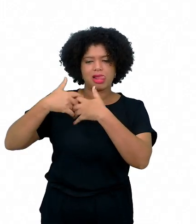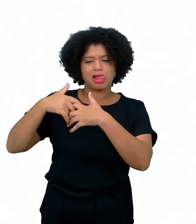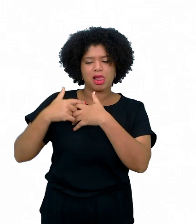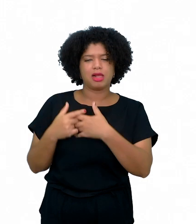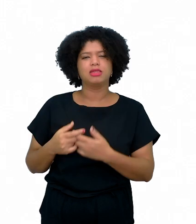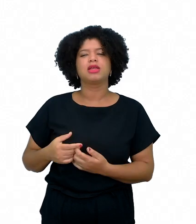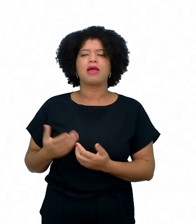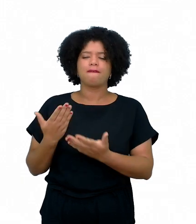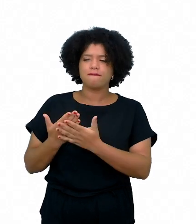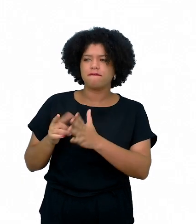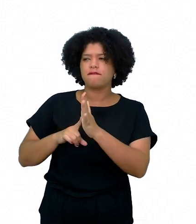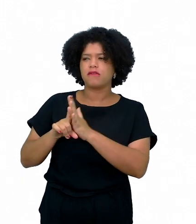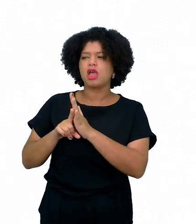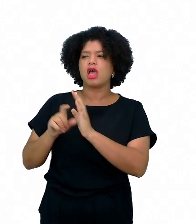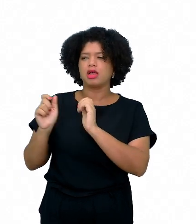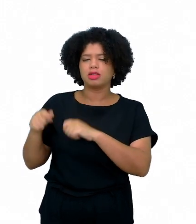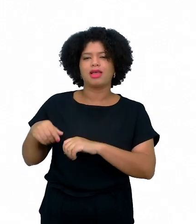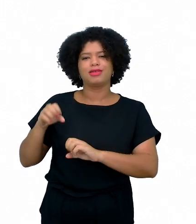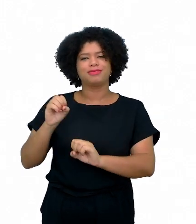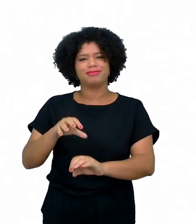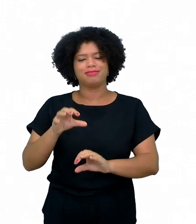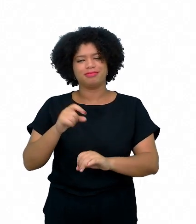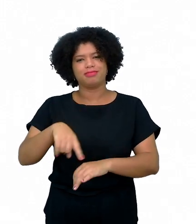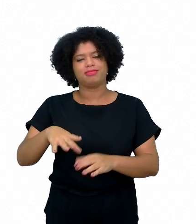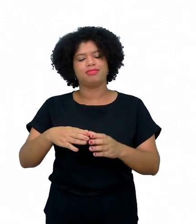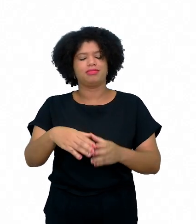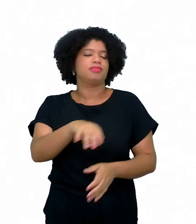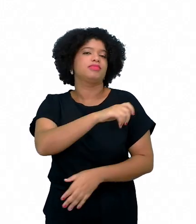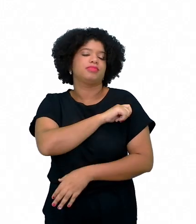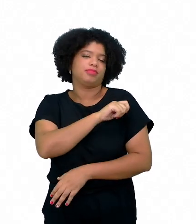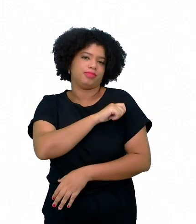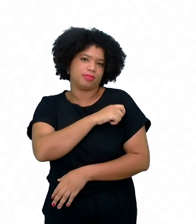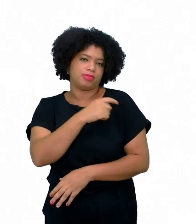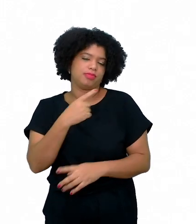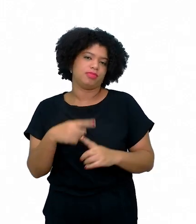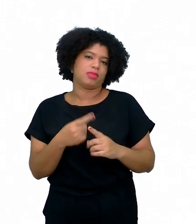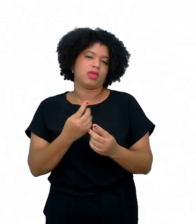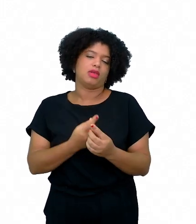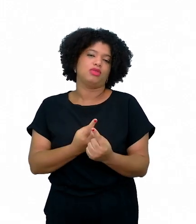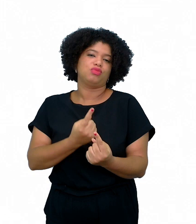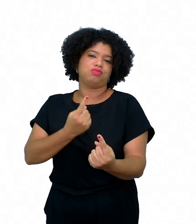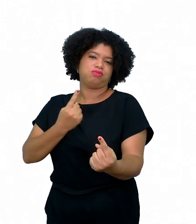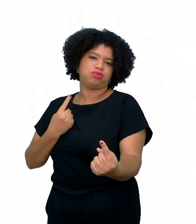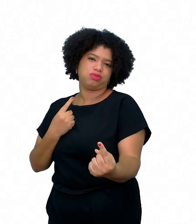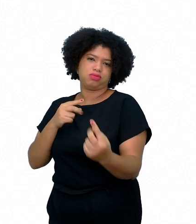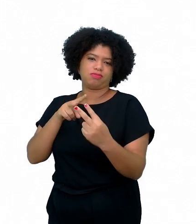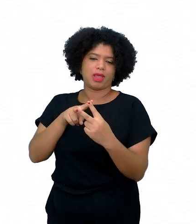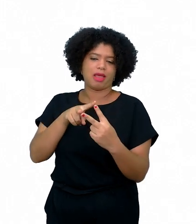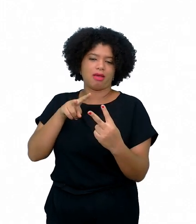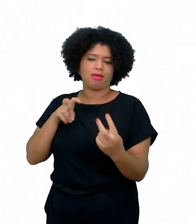levar, né, de ensinar os estudantes que estavam à distância. E